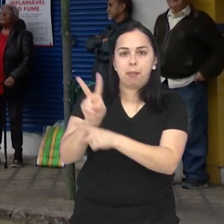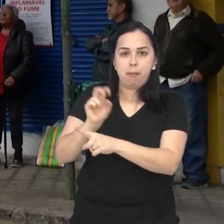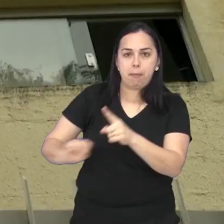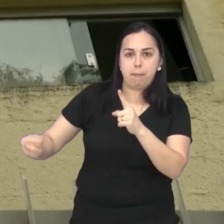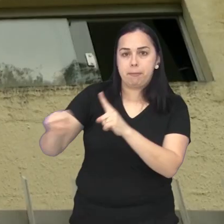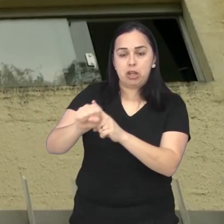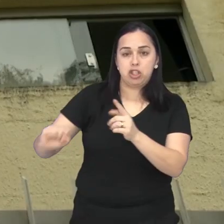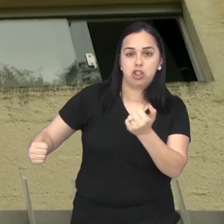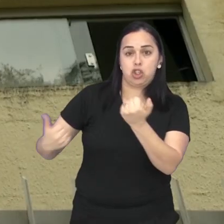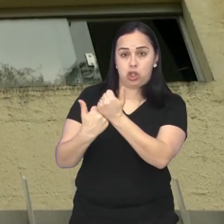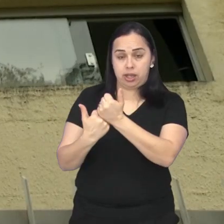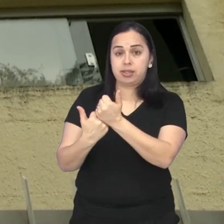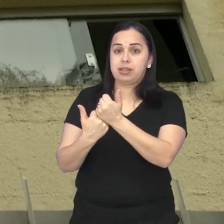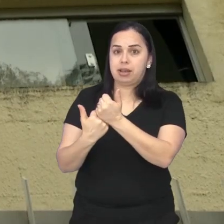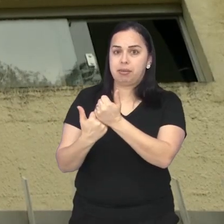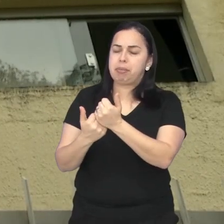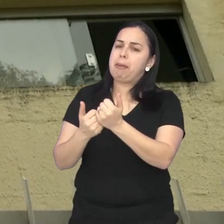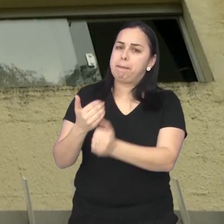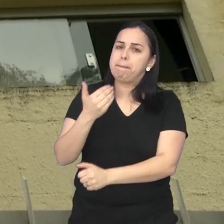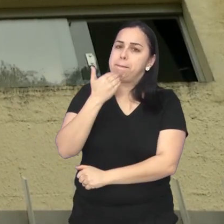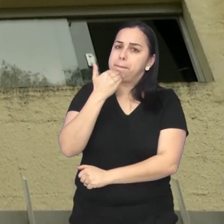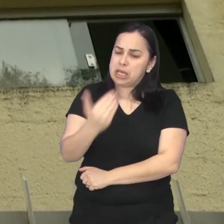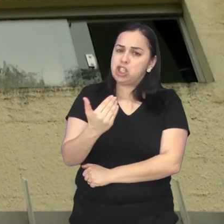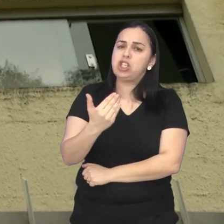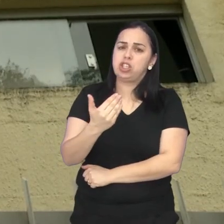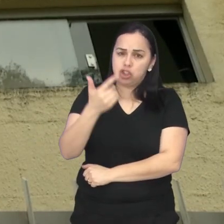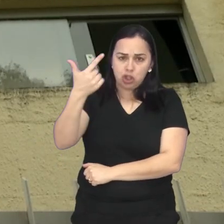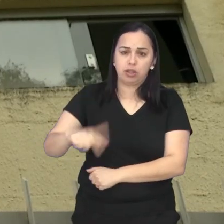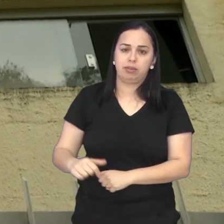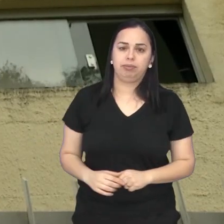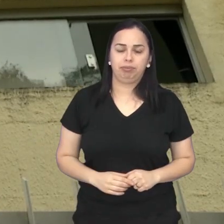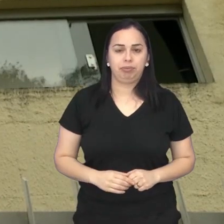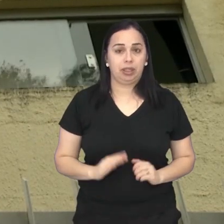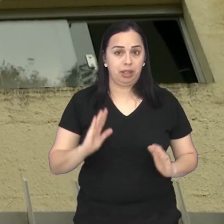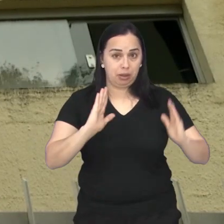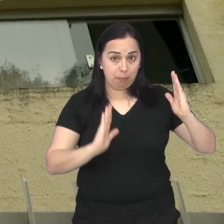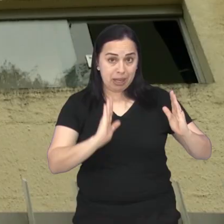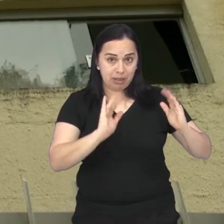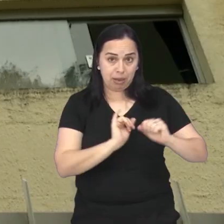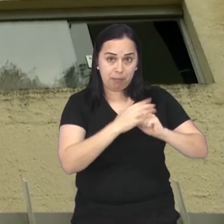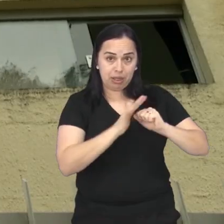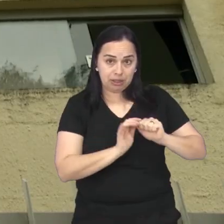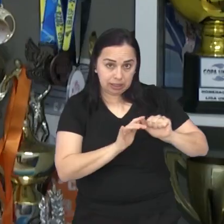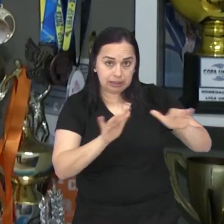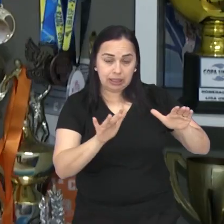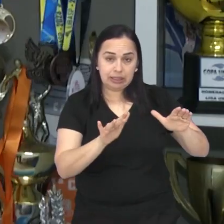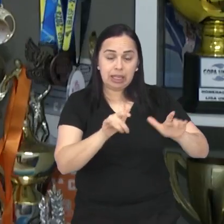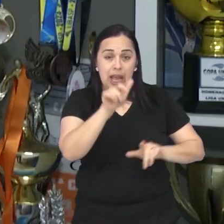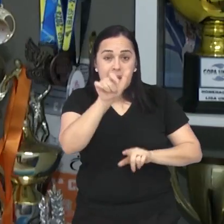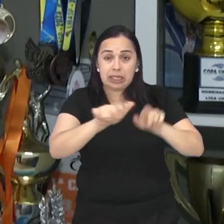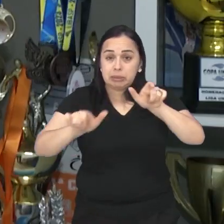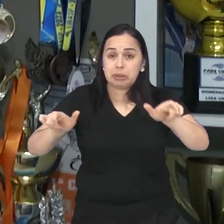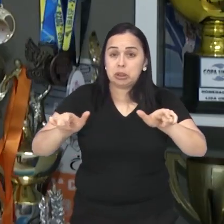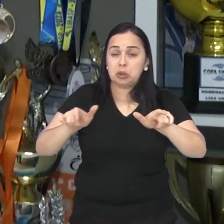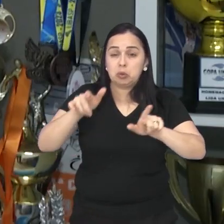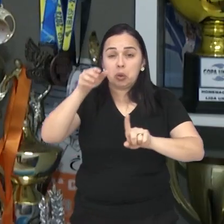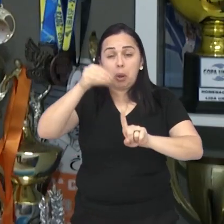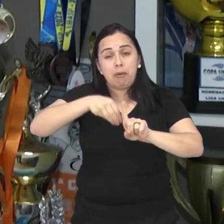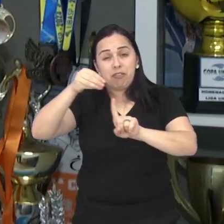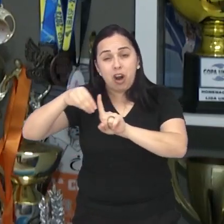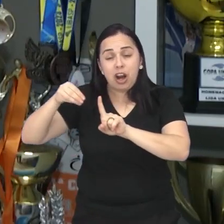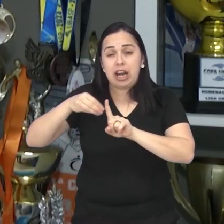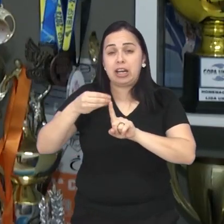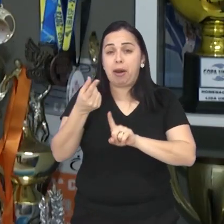reuniram com a Secretaria de Apoio Social ao Cidadão para reforçar a reivindicação. A pandemia ela trouxe